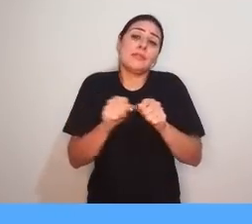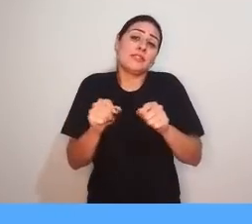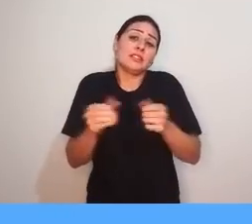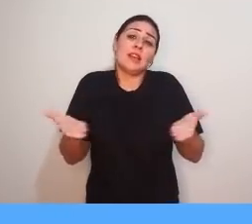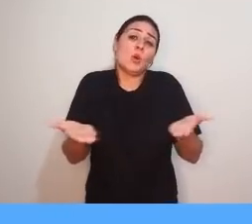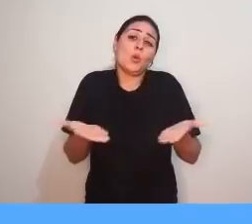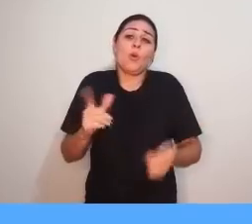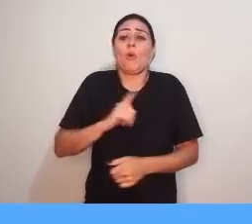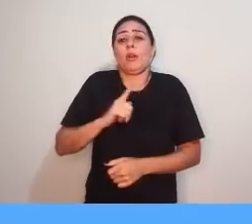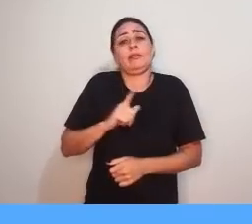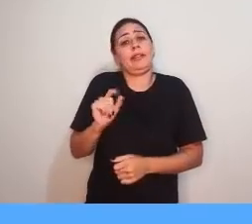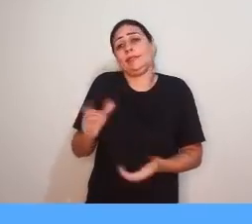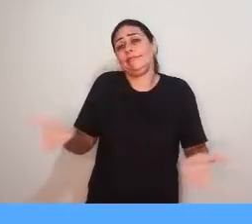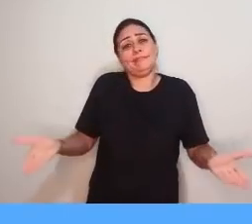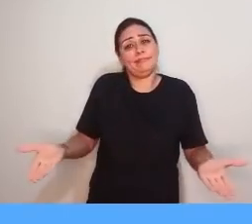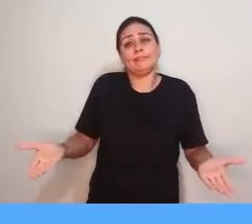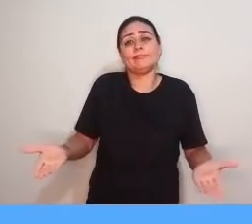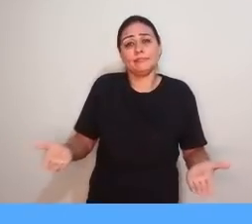observado serem feitas. Tá?